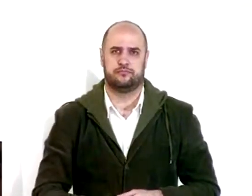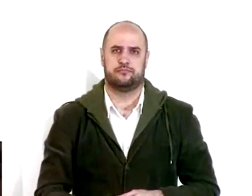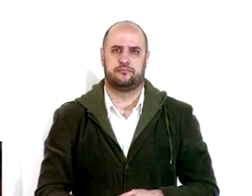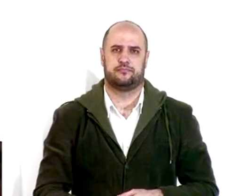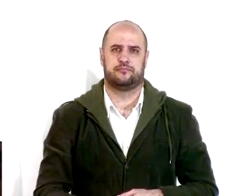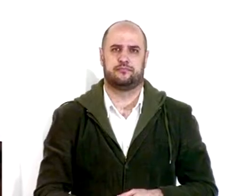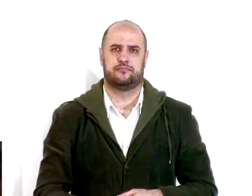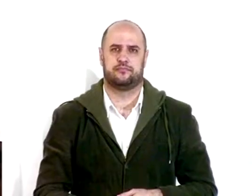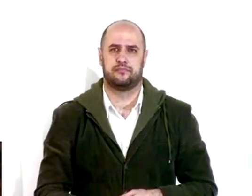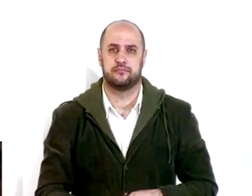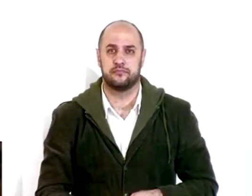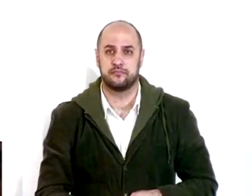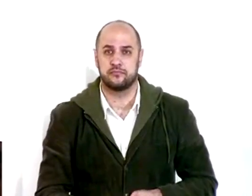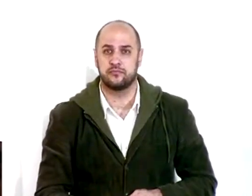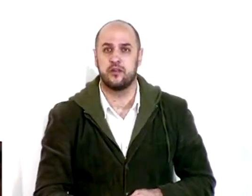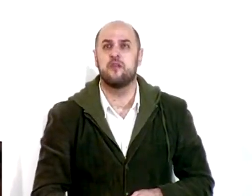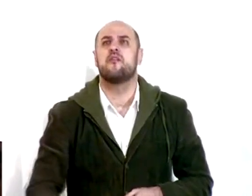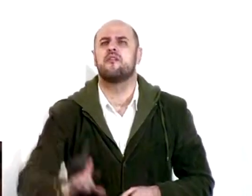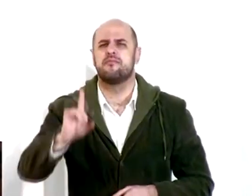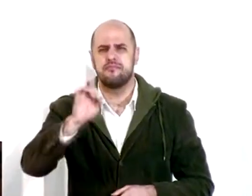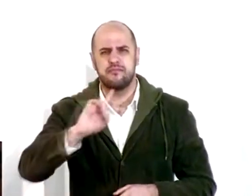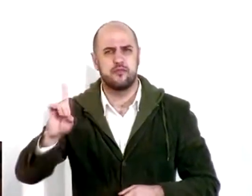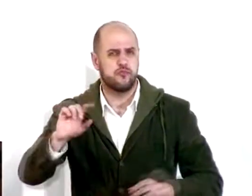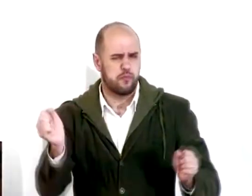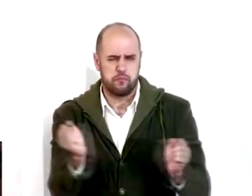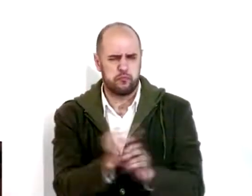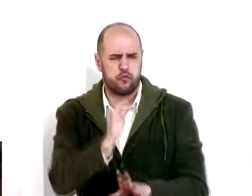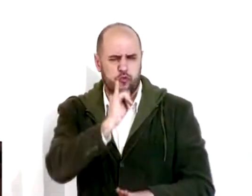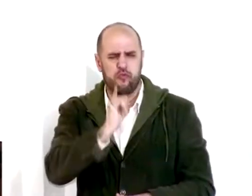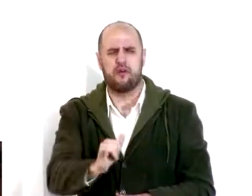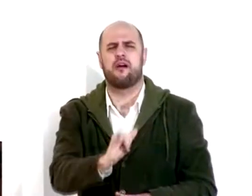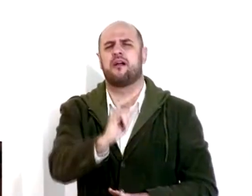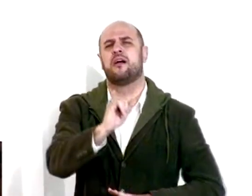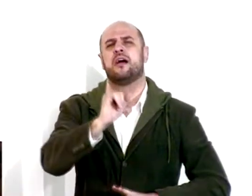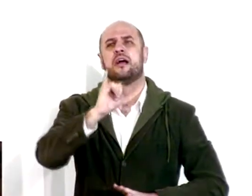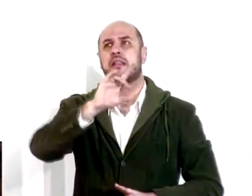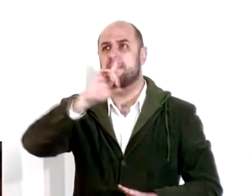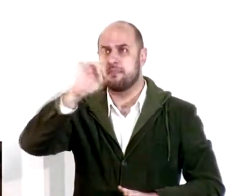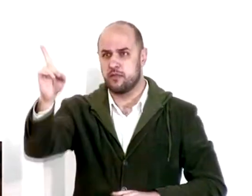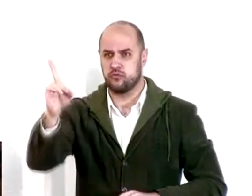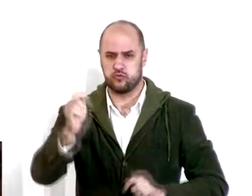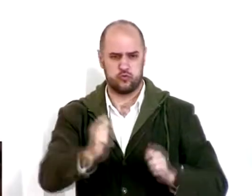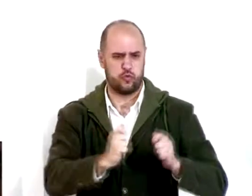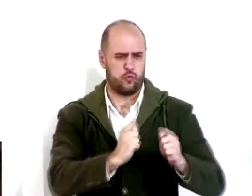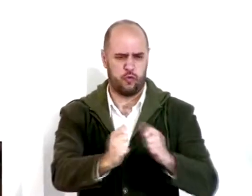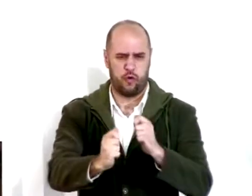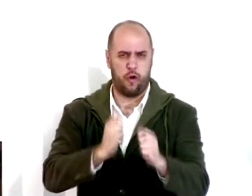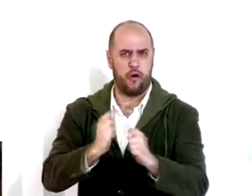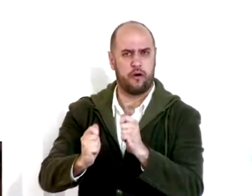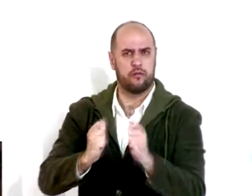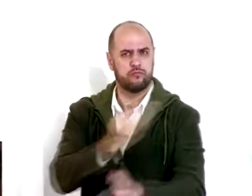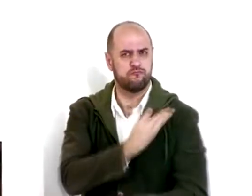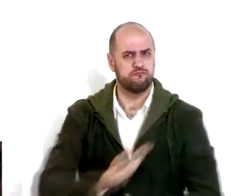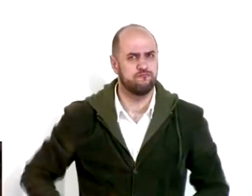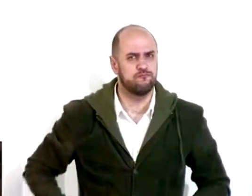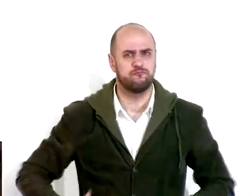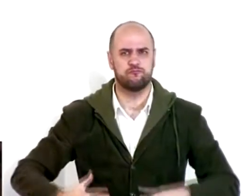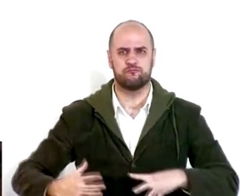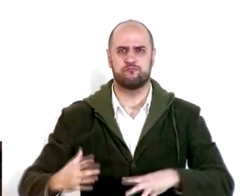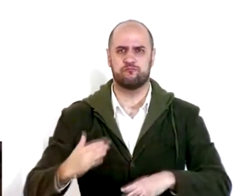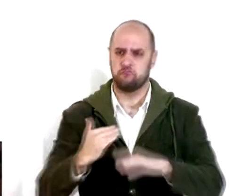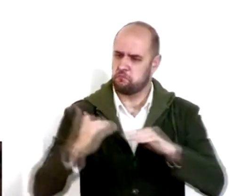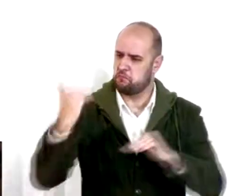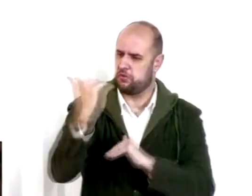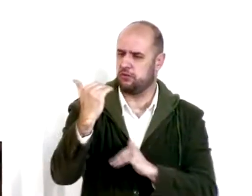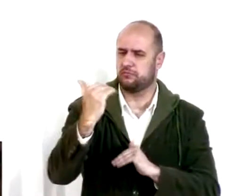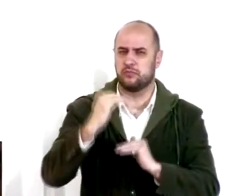estabelecido uma vez por todas. Deus governa entre as autoridades da terra. E toda autoridade, então,